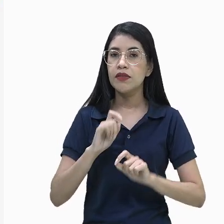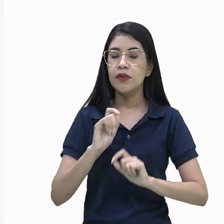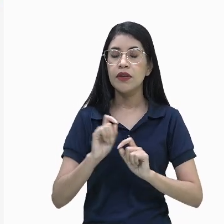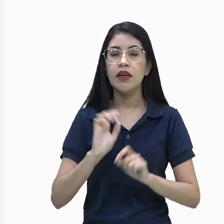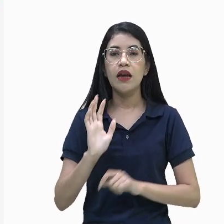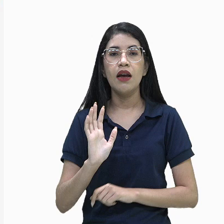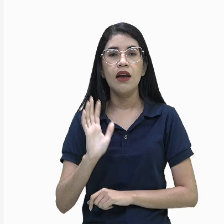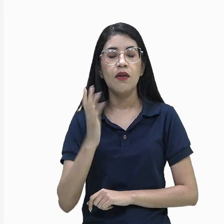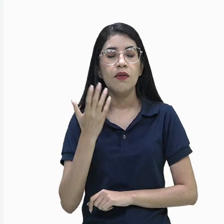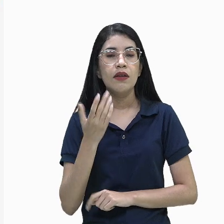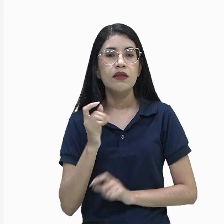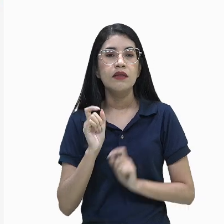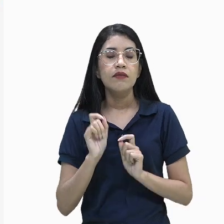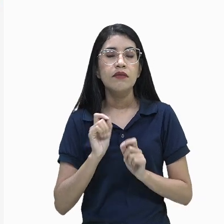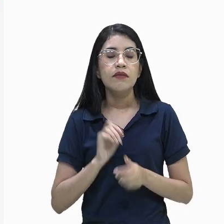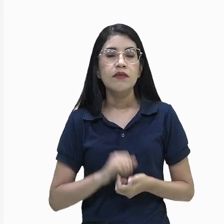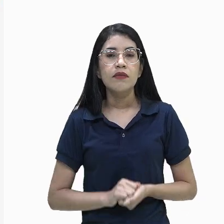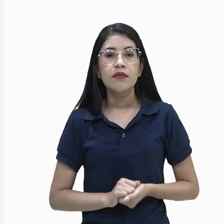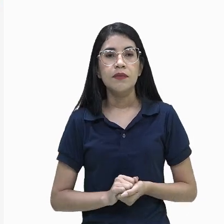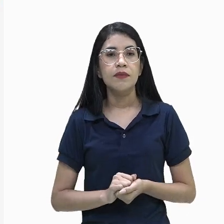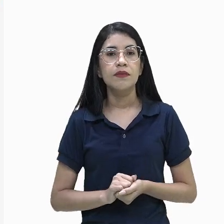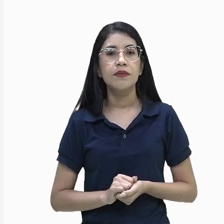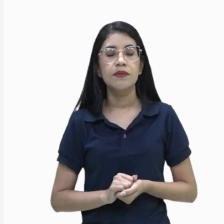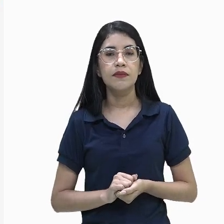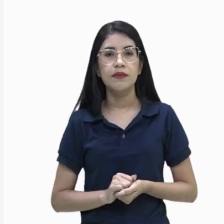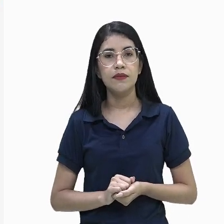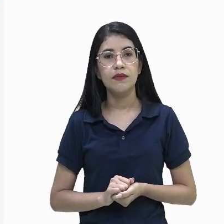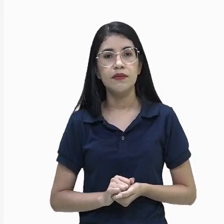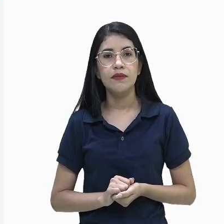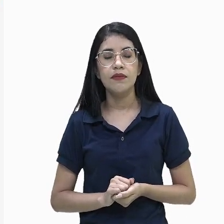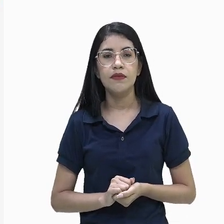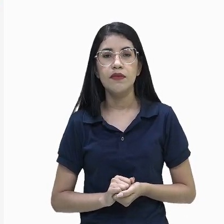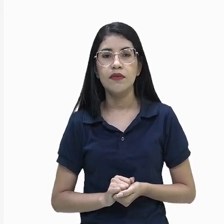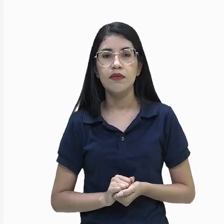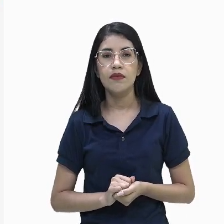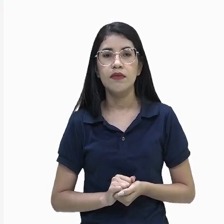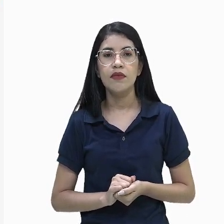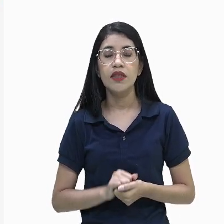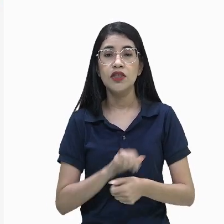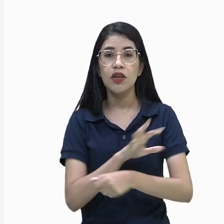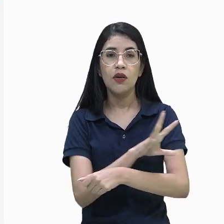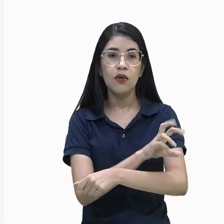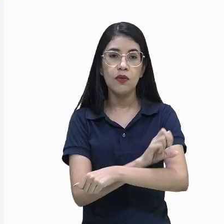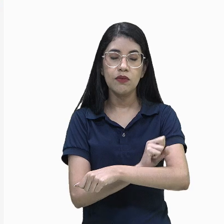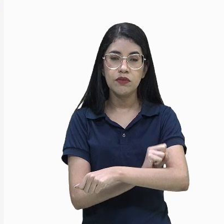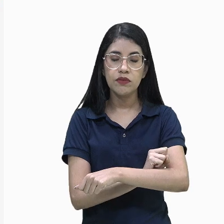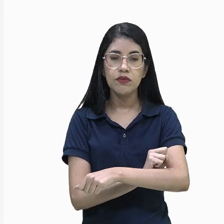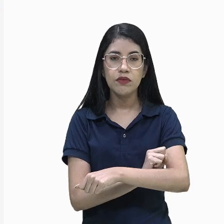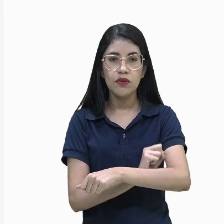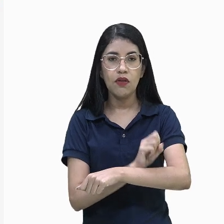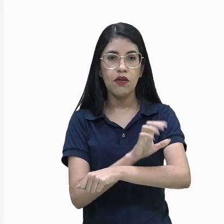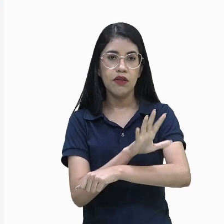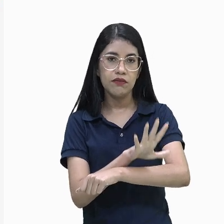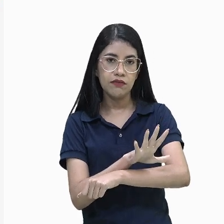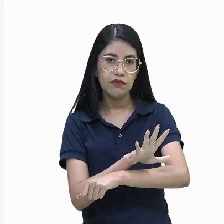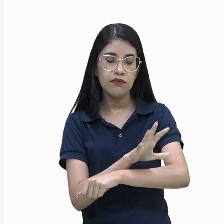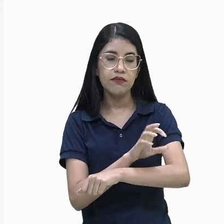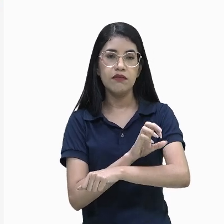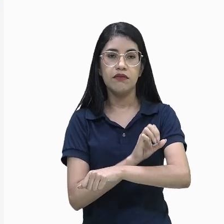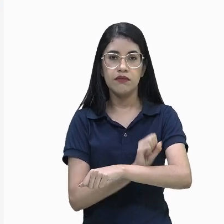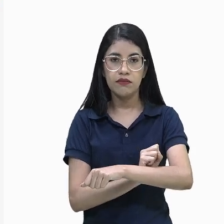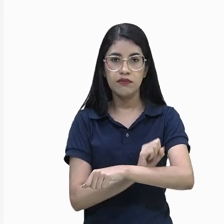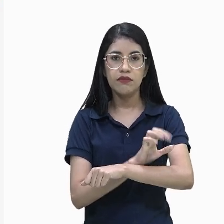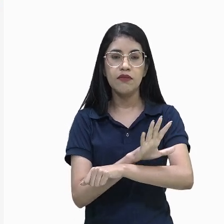permitir o processo de estar contraído ou estar